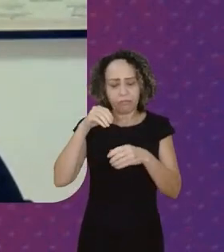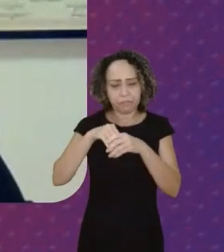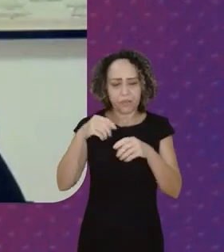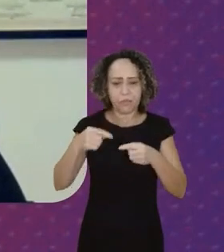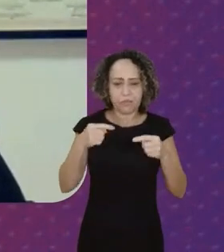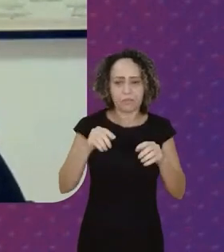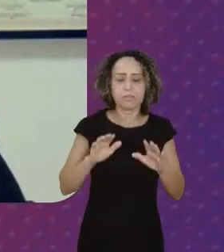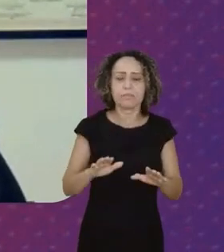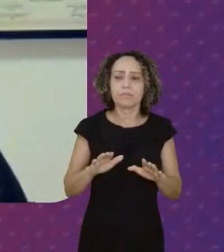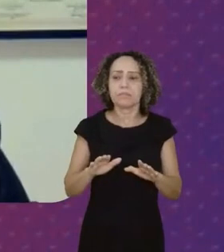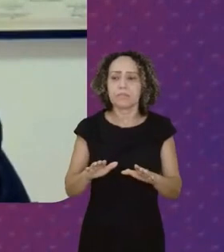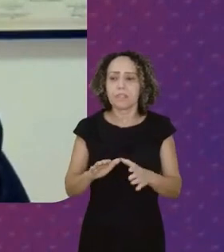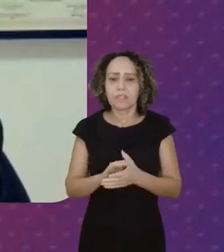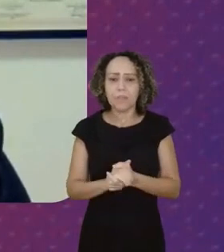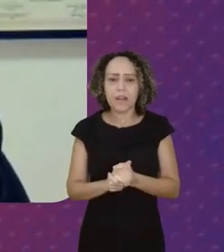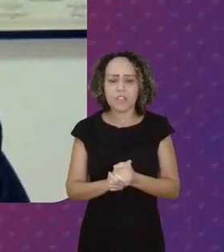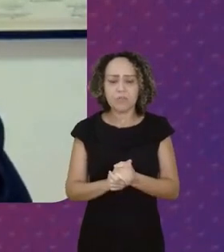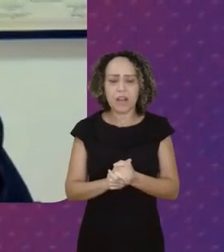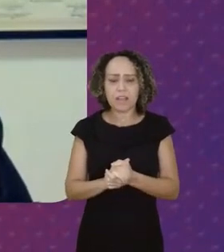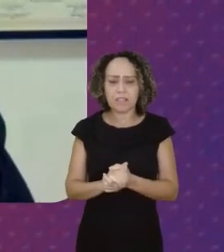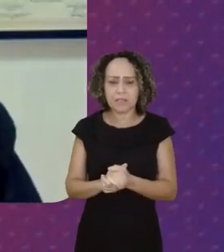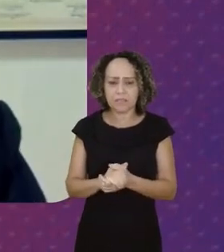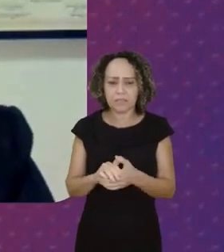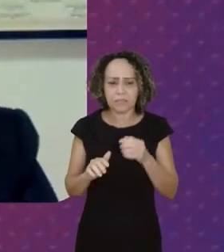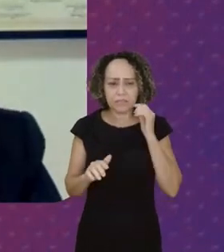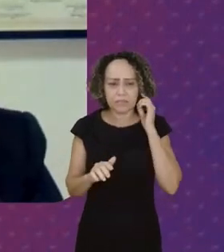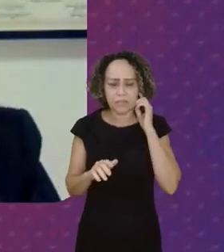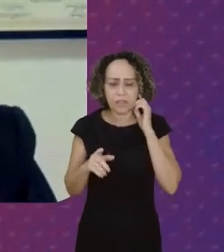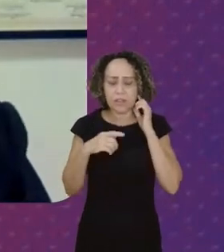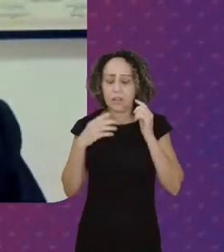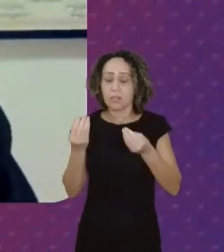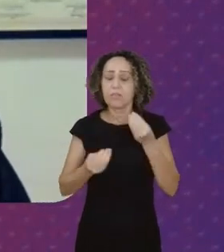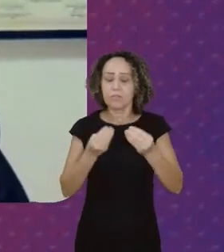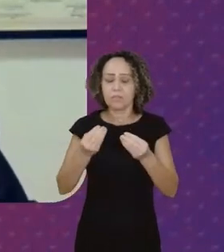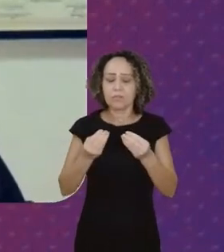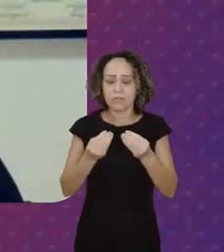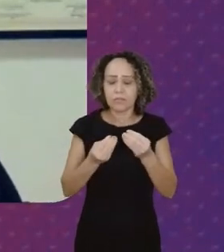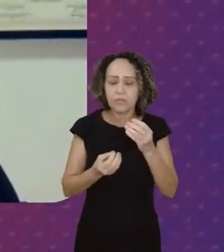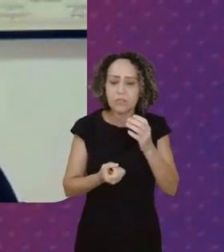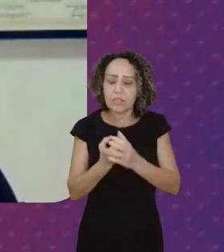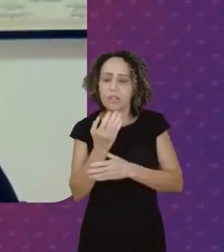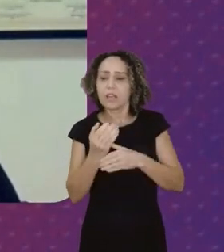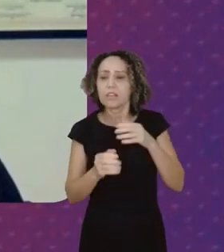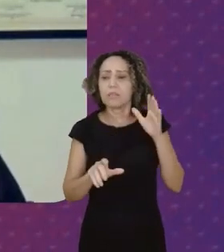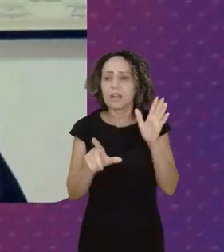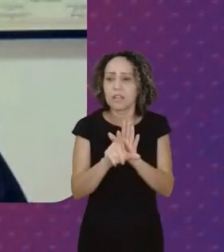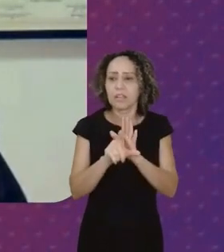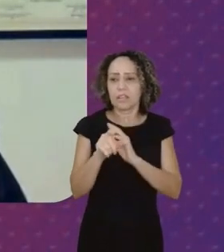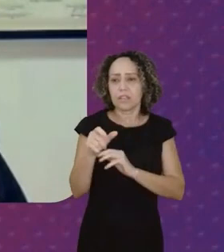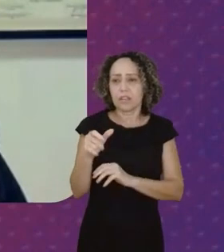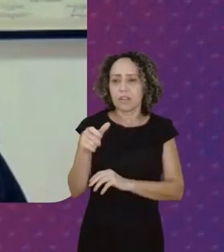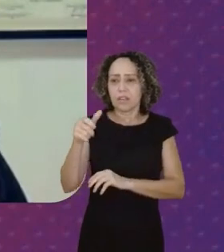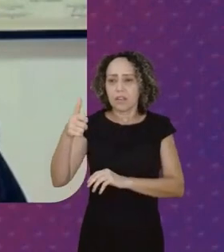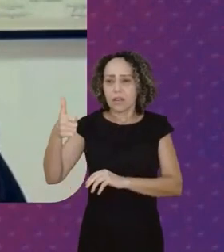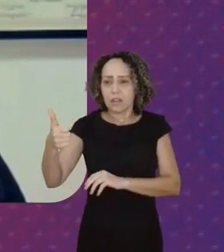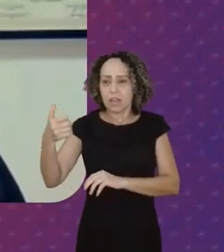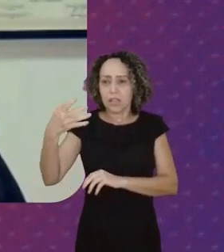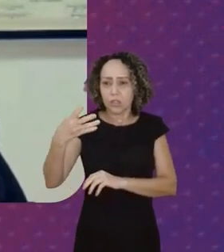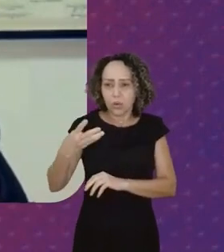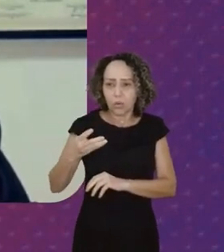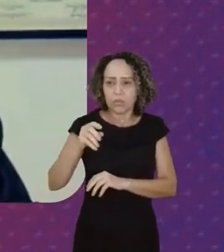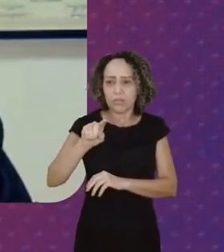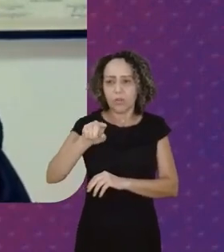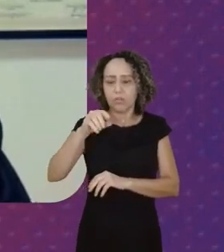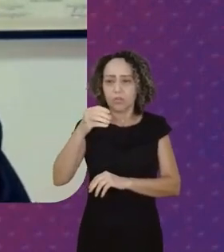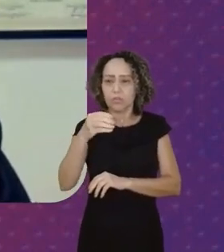partido foram implementadas pela Lei número 14.208, de 28 de setembro de 2021. Então, elas são novidades,